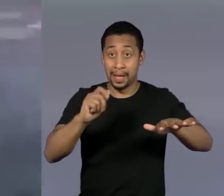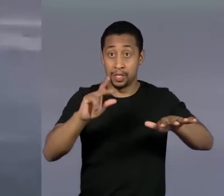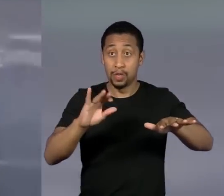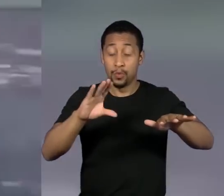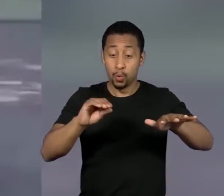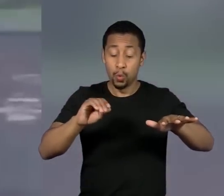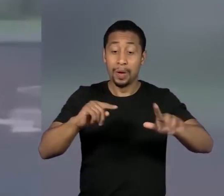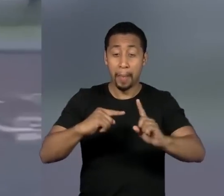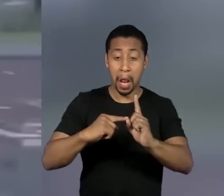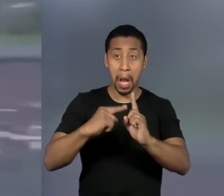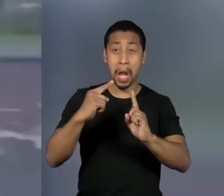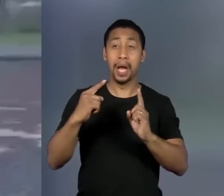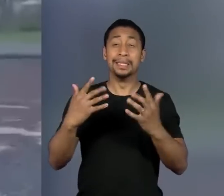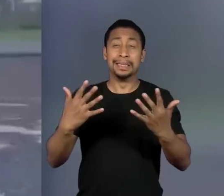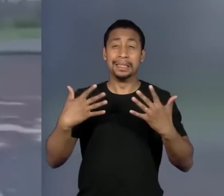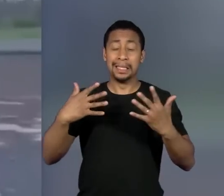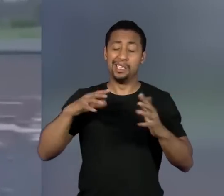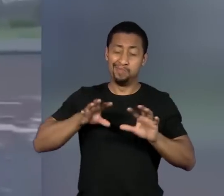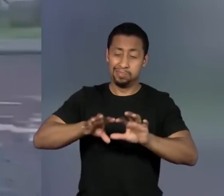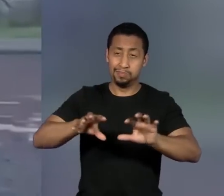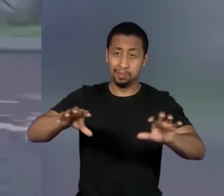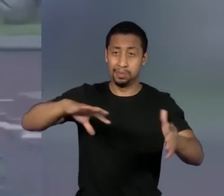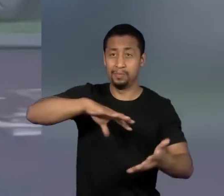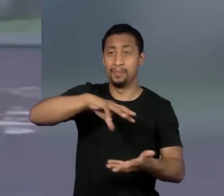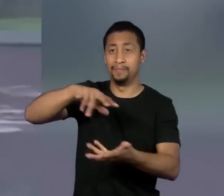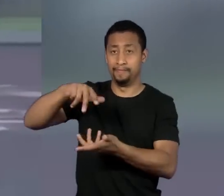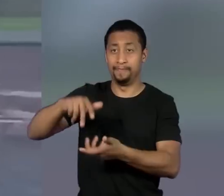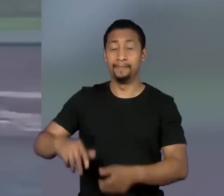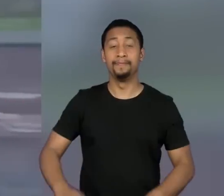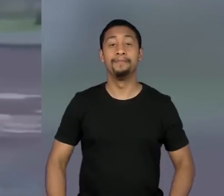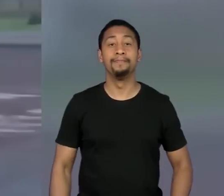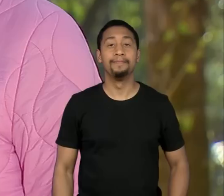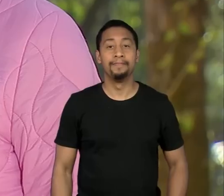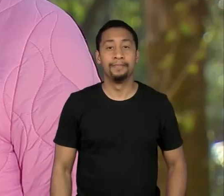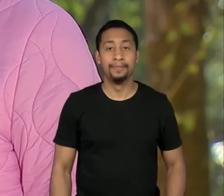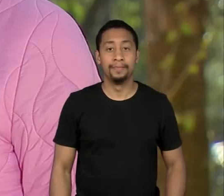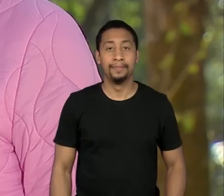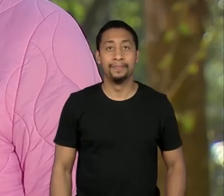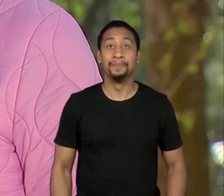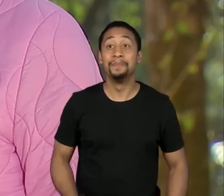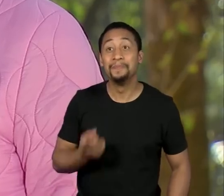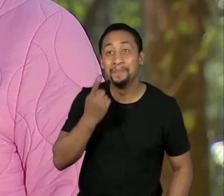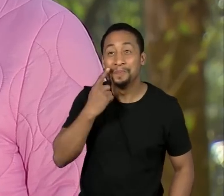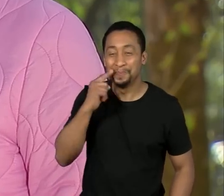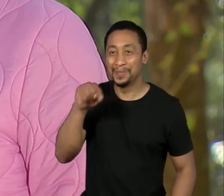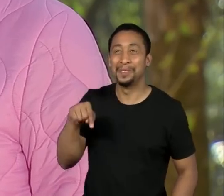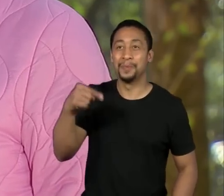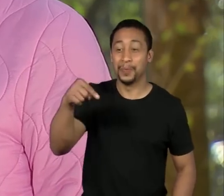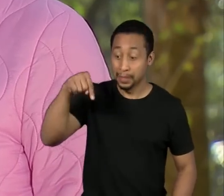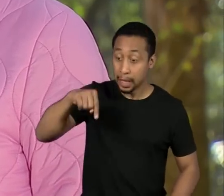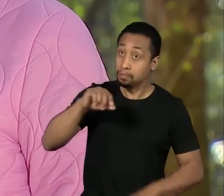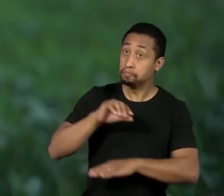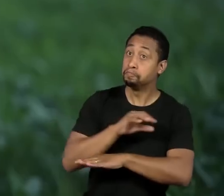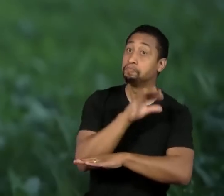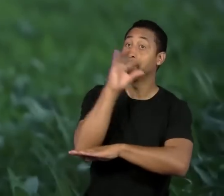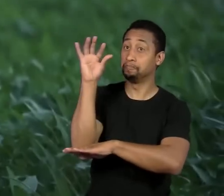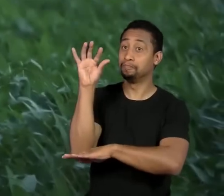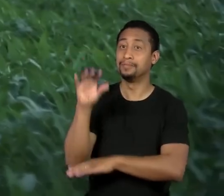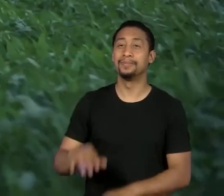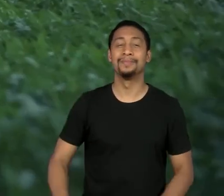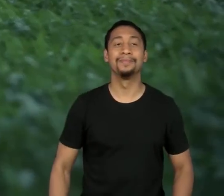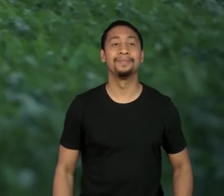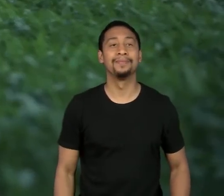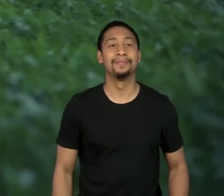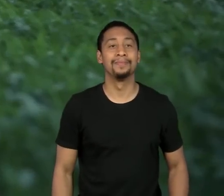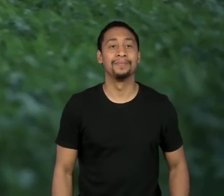no planeta. Logo mais aqui no Repórter Eco.